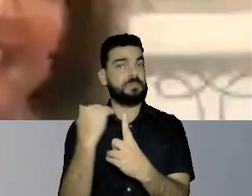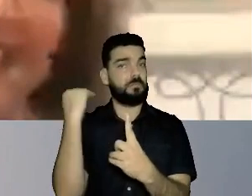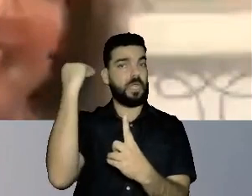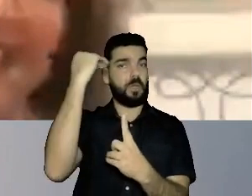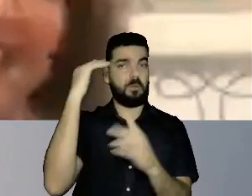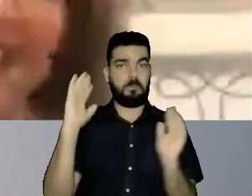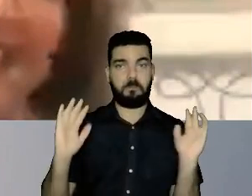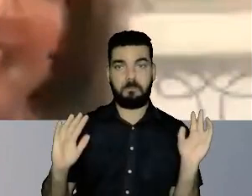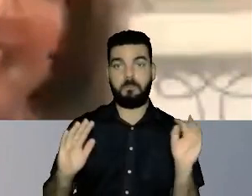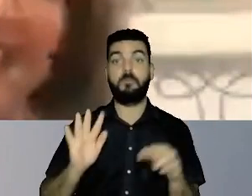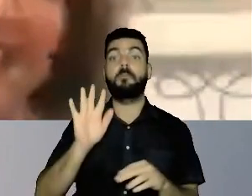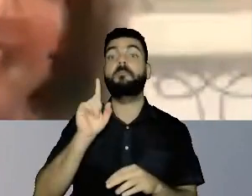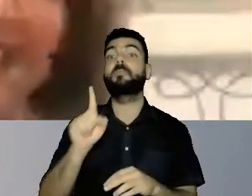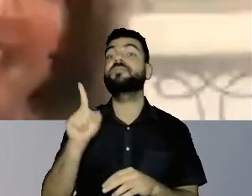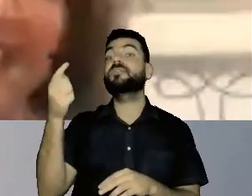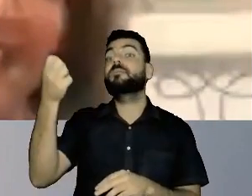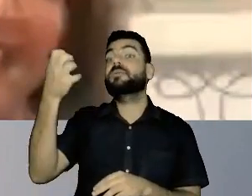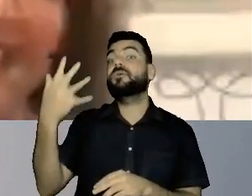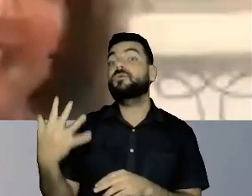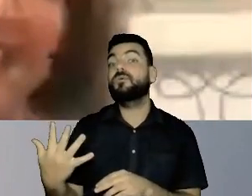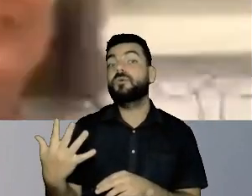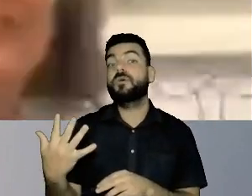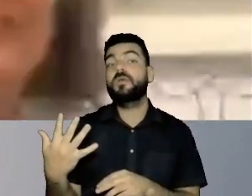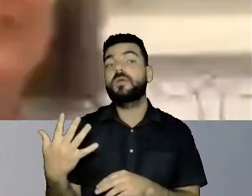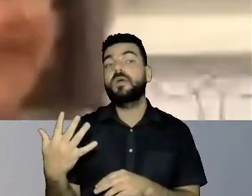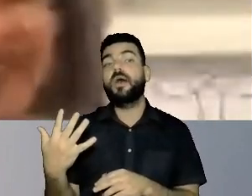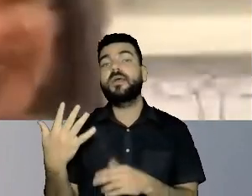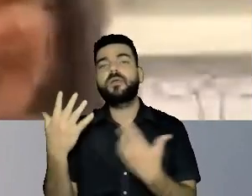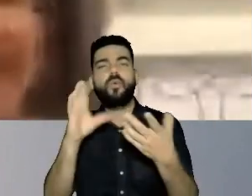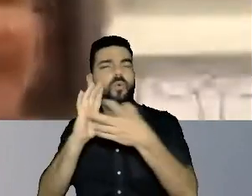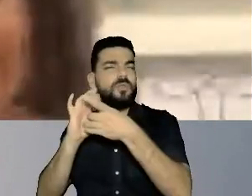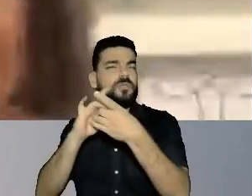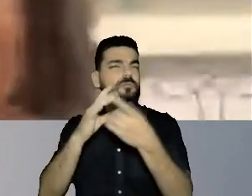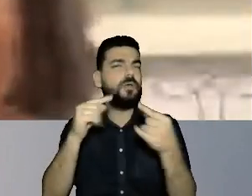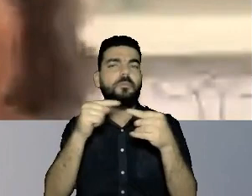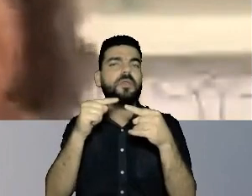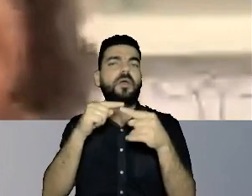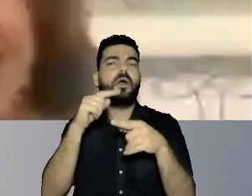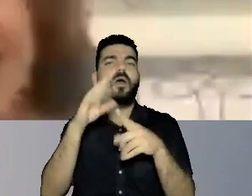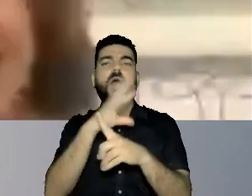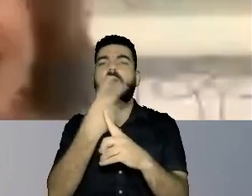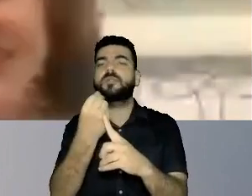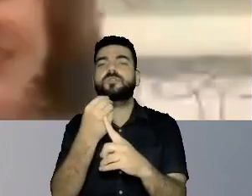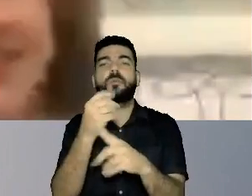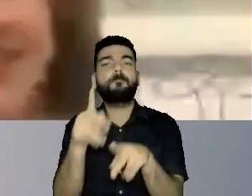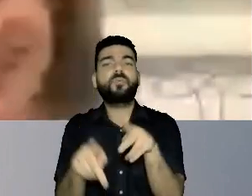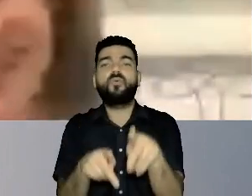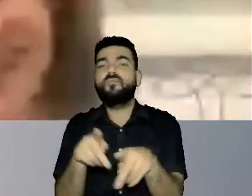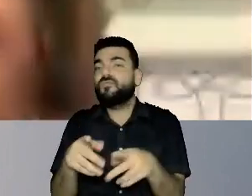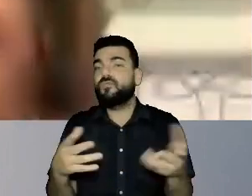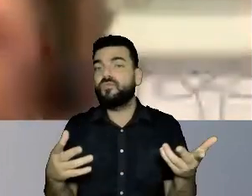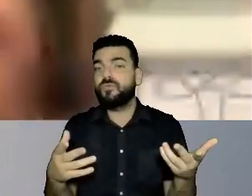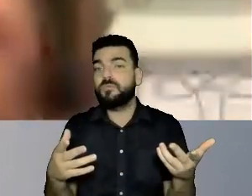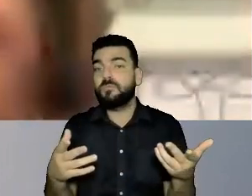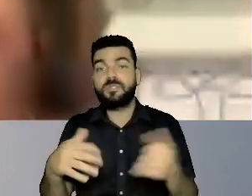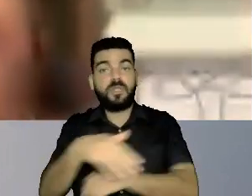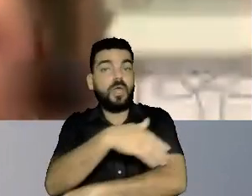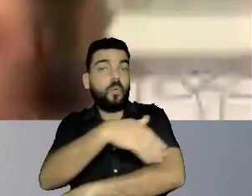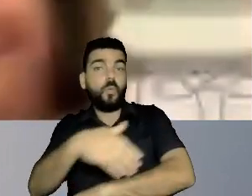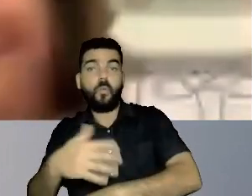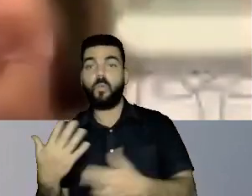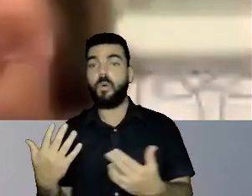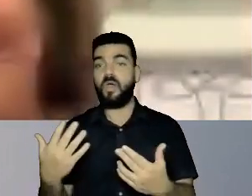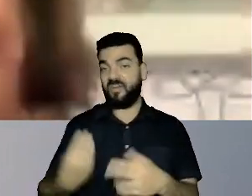que se chama, entre parênteses, entre aspas, de altas artes, né? E assim, você começa falando